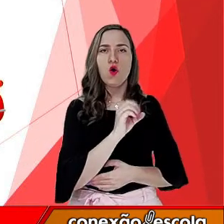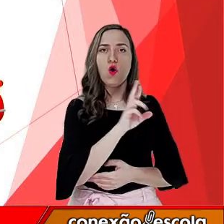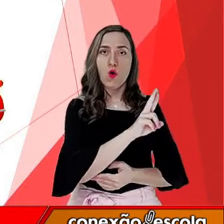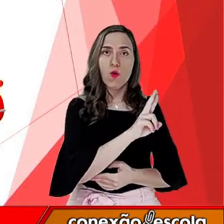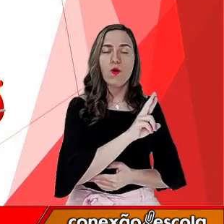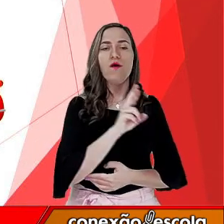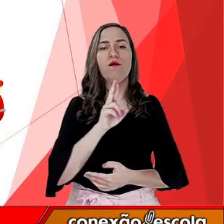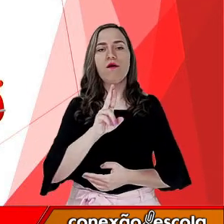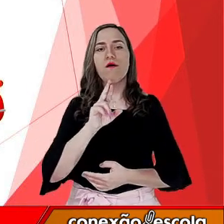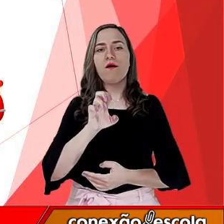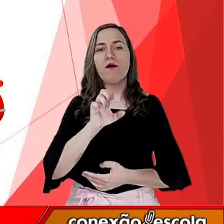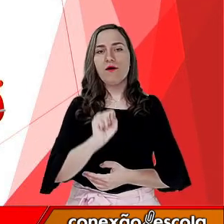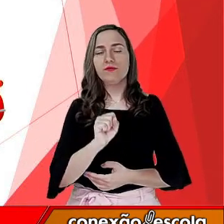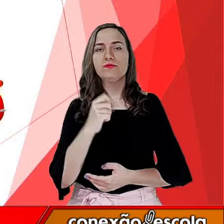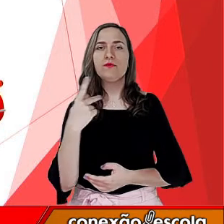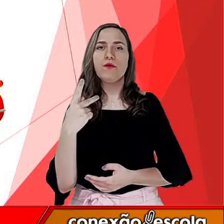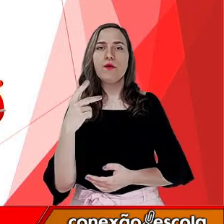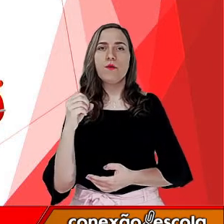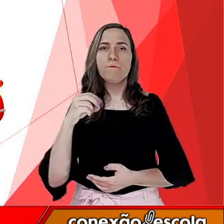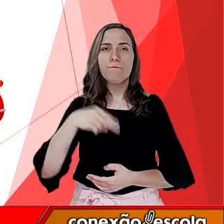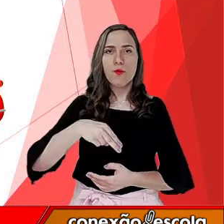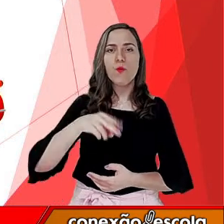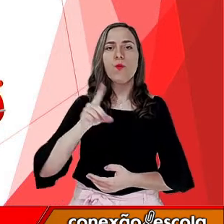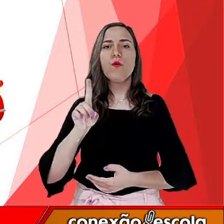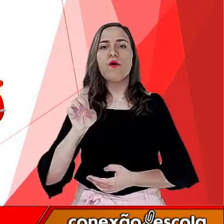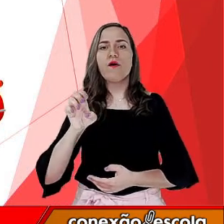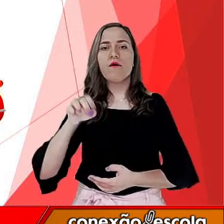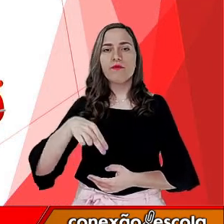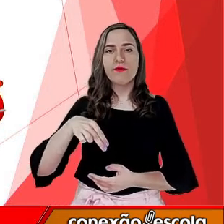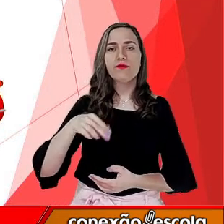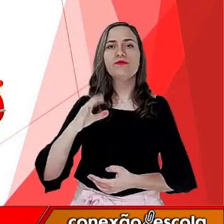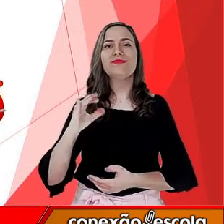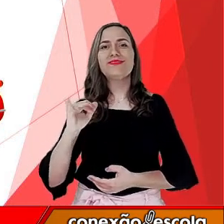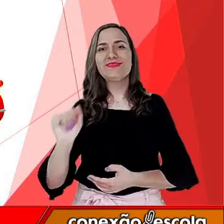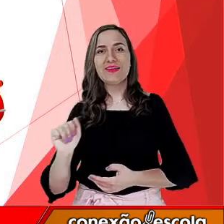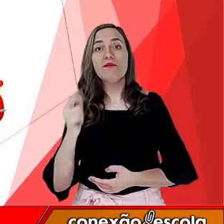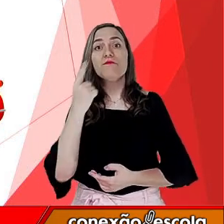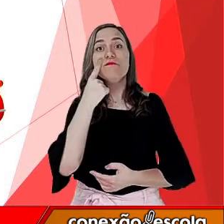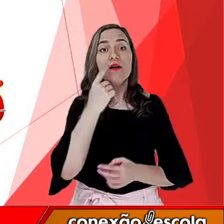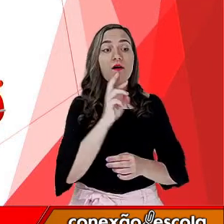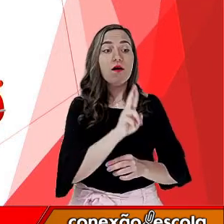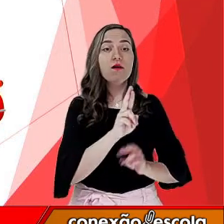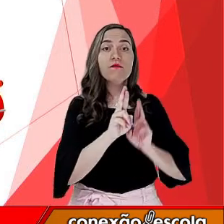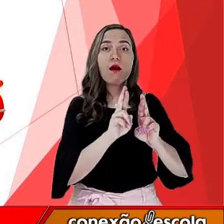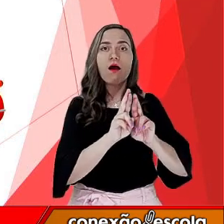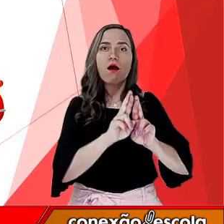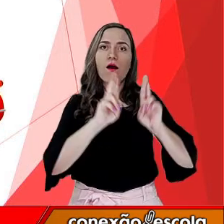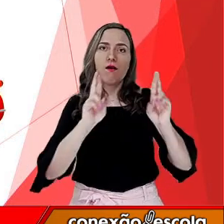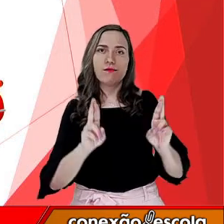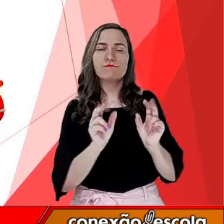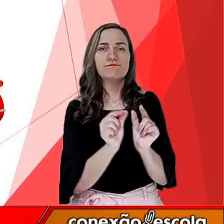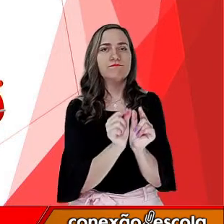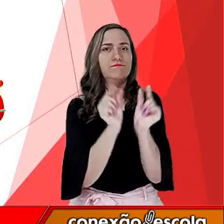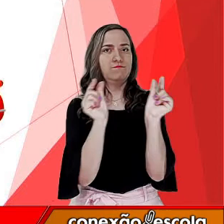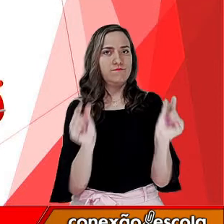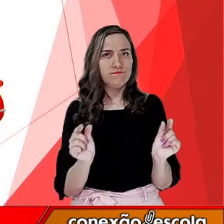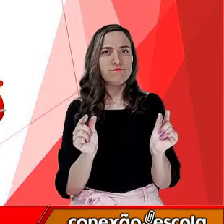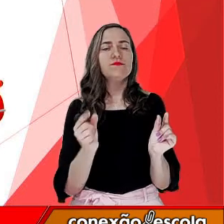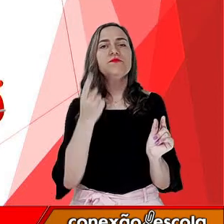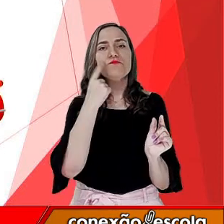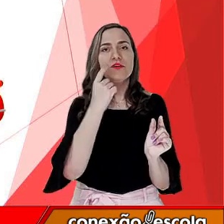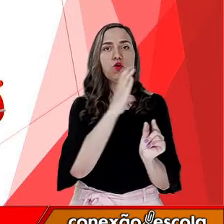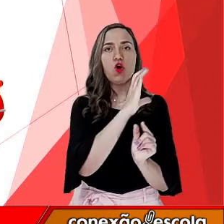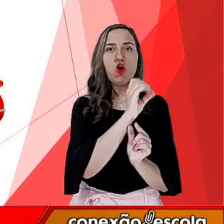correspondência. Percebam que o RR estão em sílabas separadas.